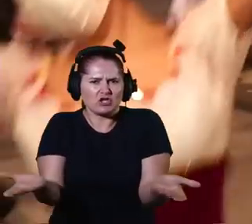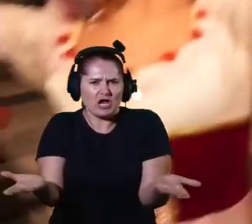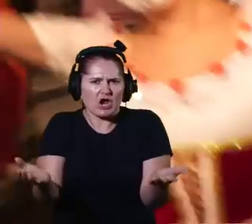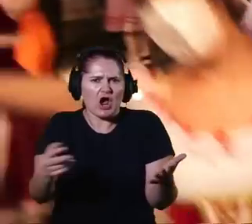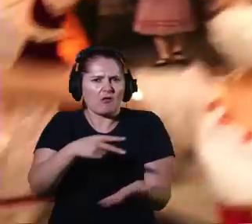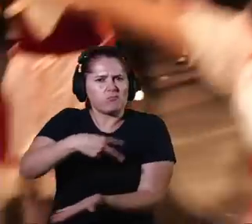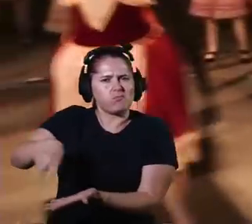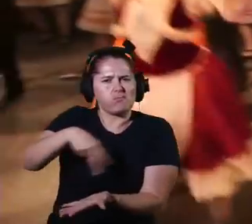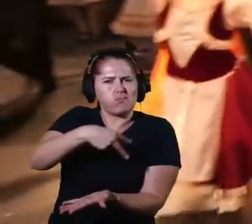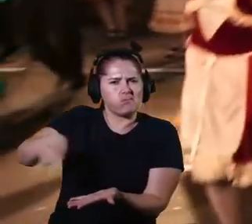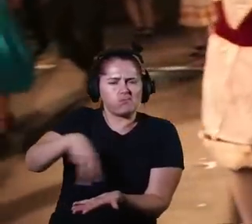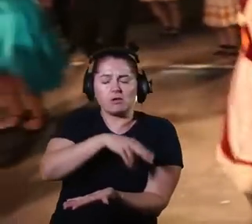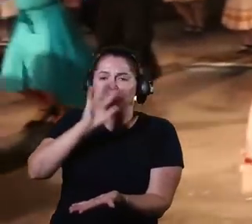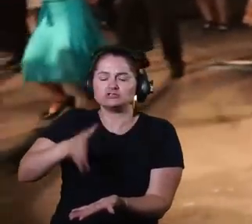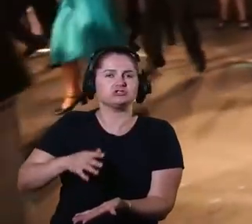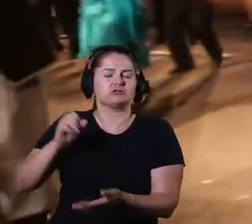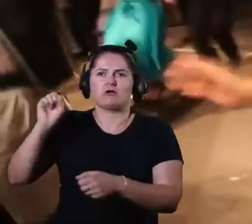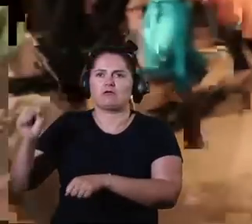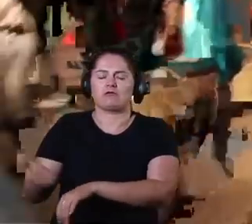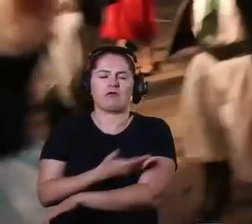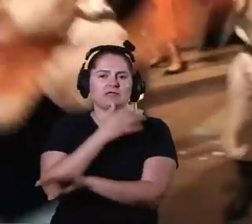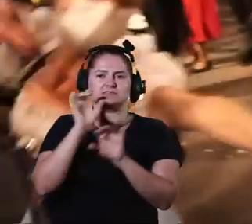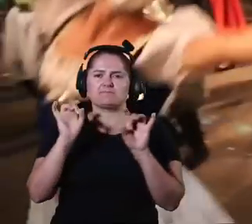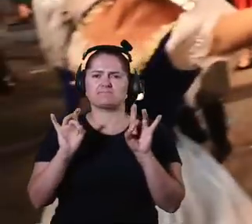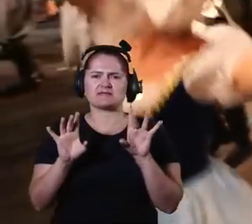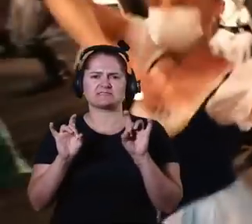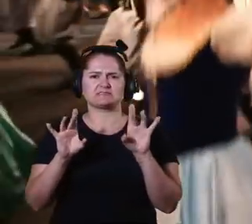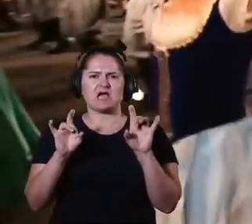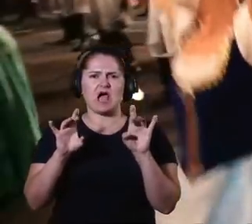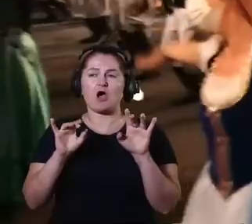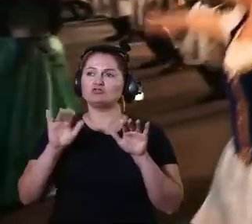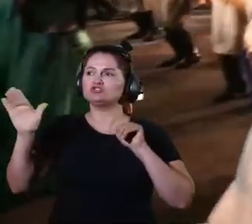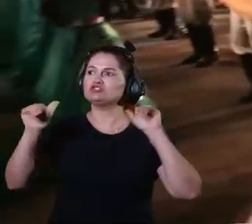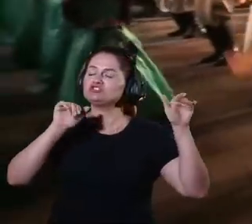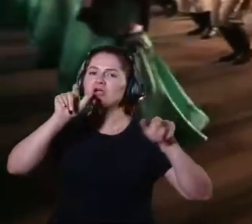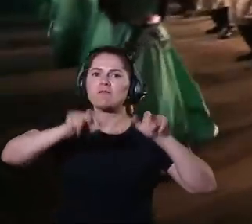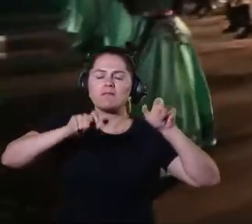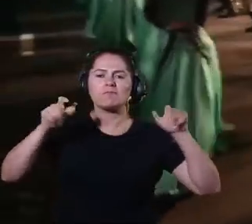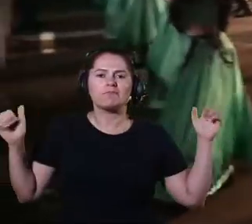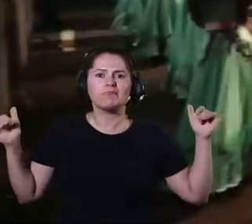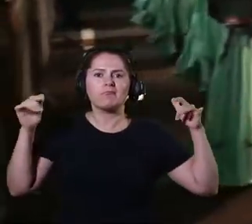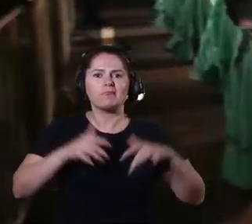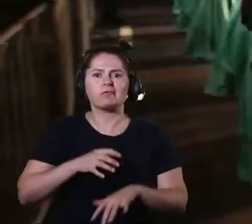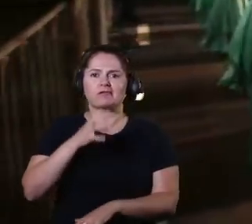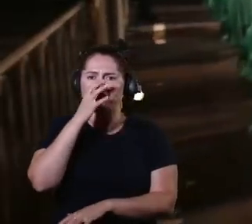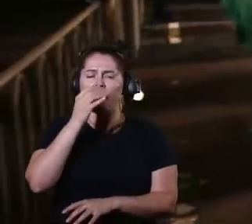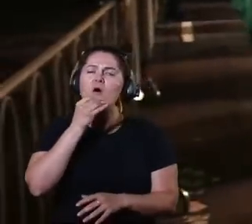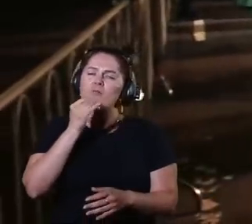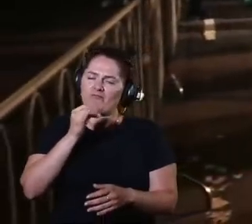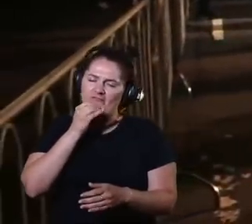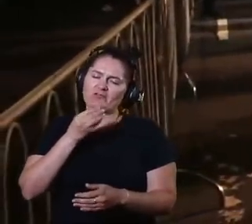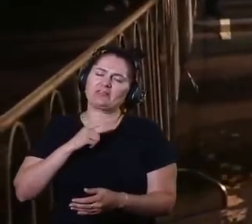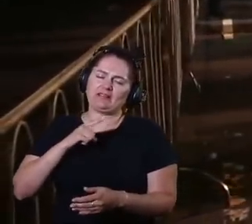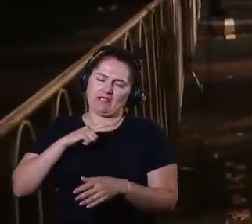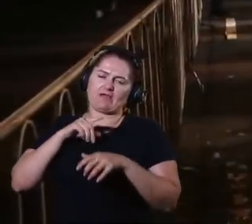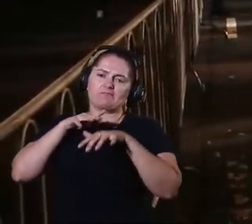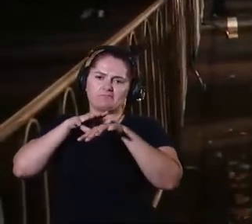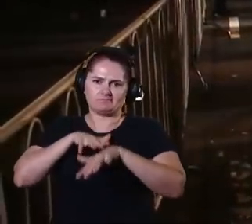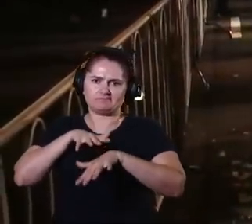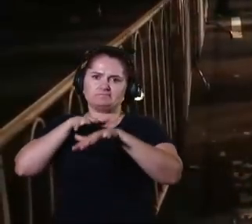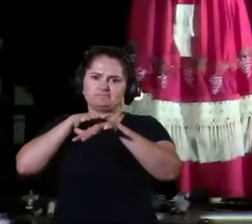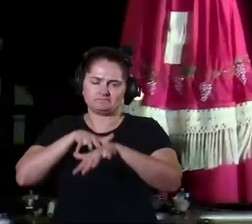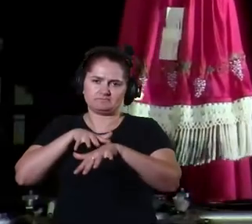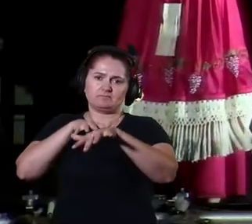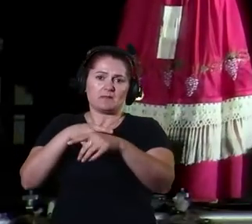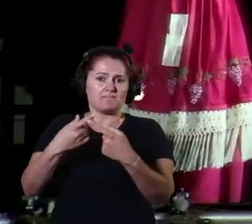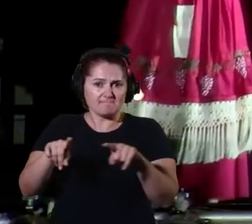pessoas viessem até Sinimbu hoje. Claro, tivemos toda a história antes, né, antes desse momento, mas esse é um que nós estamos vendo